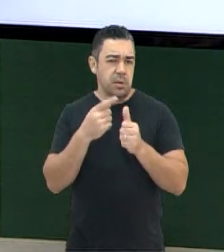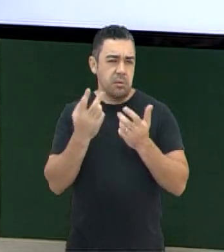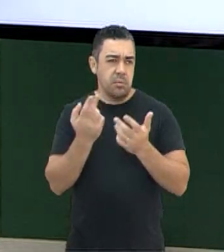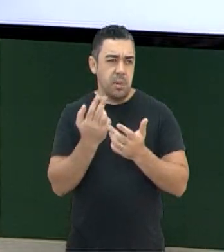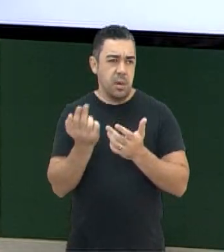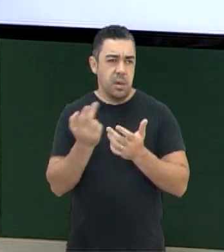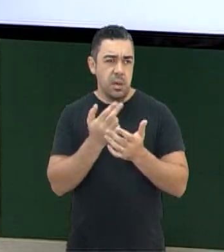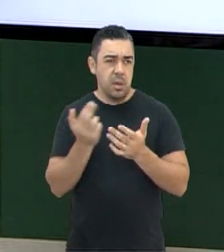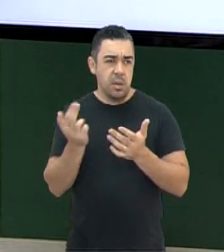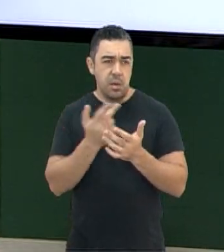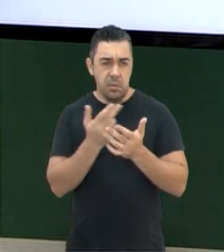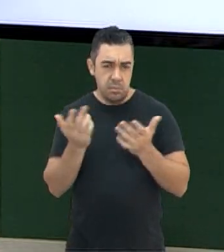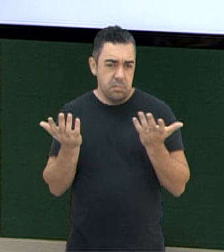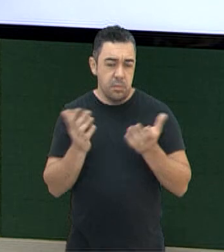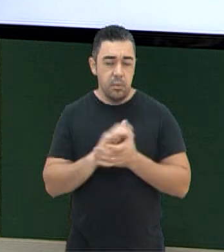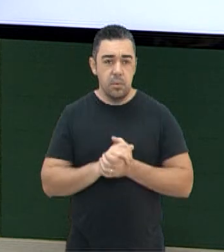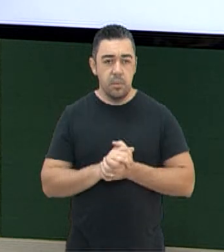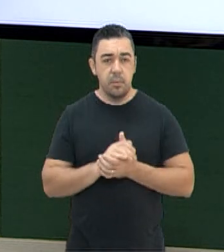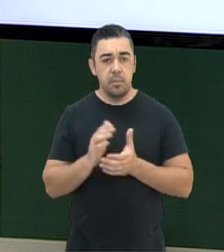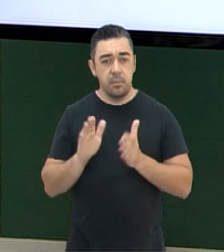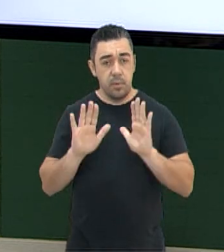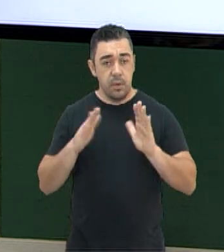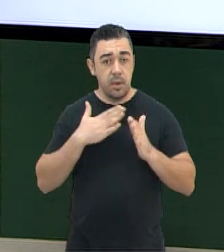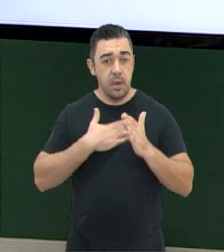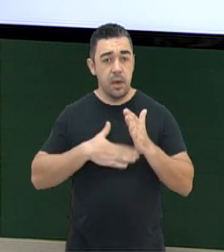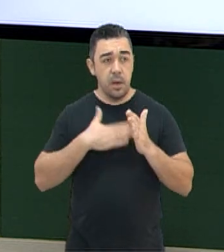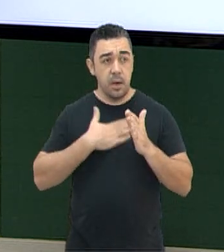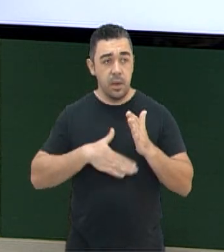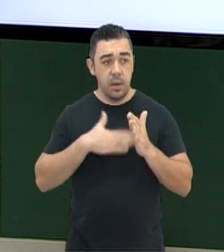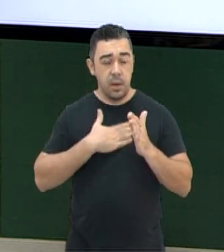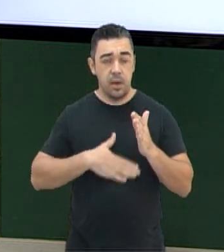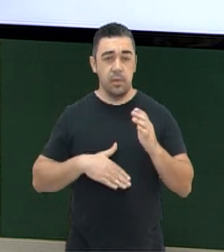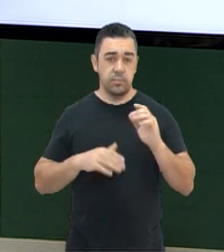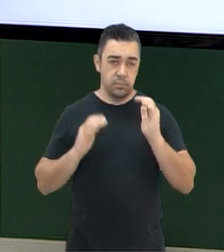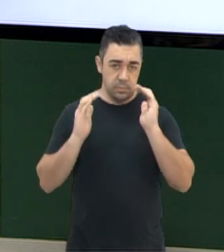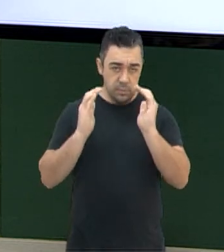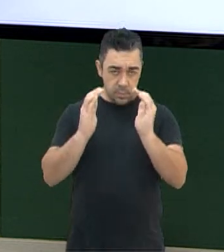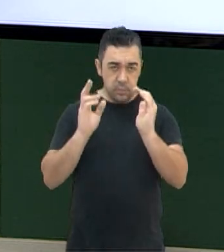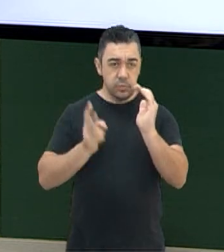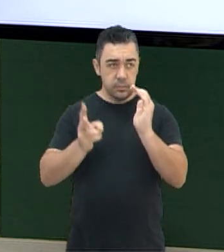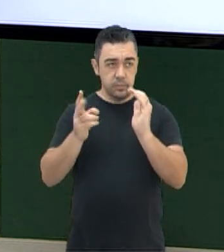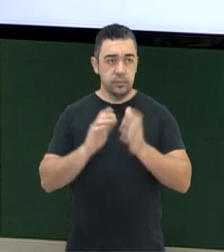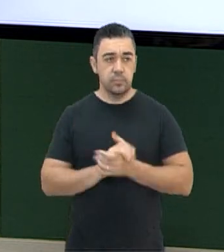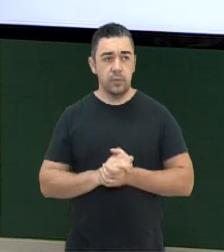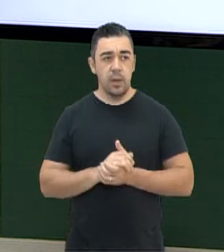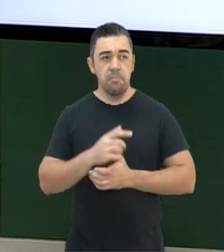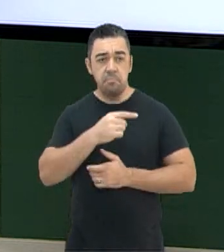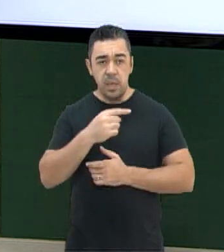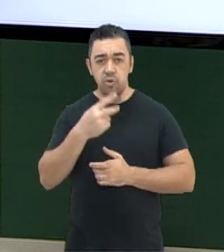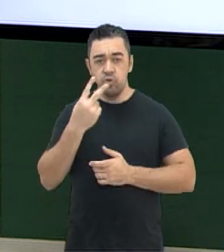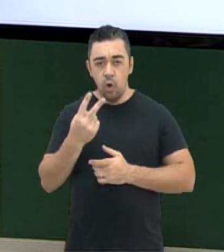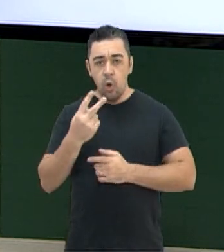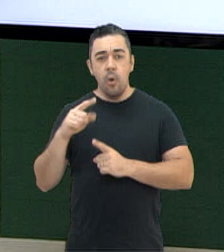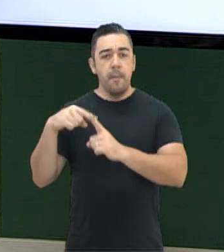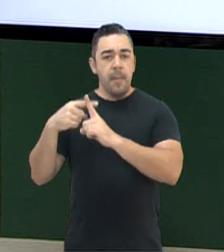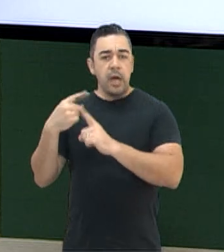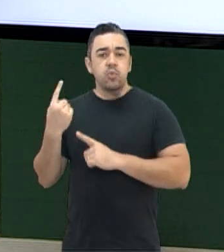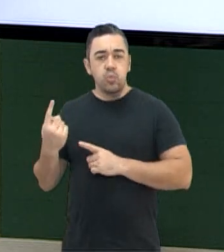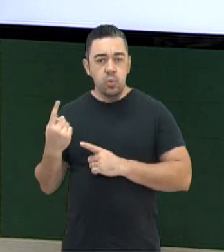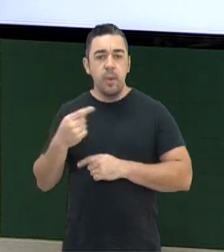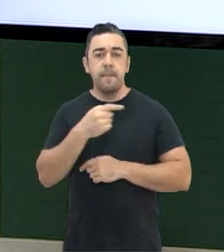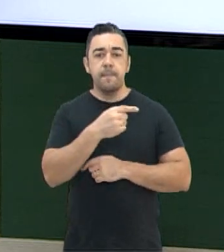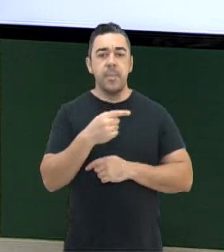iguais, eu posso resolver primeiro isso. Então, vamos com calma. Vamos por partes. Menos 2 com mais 1